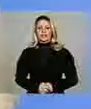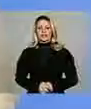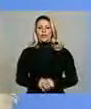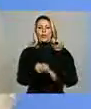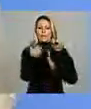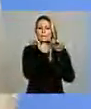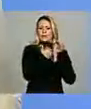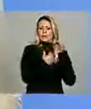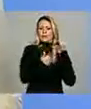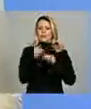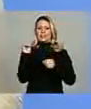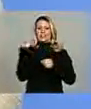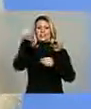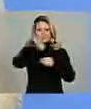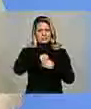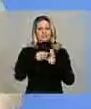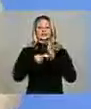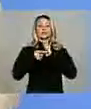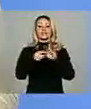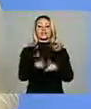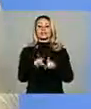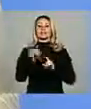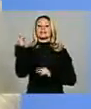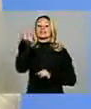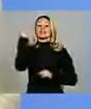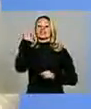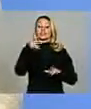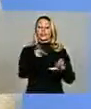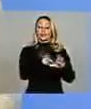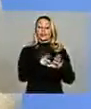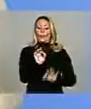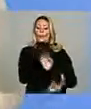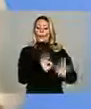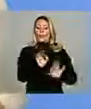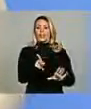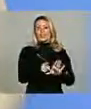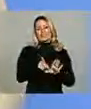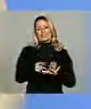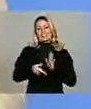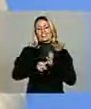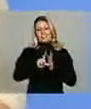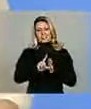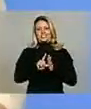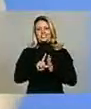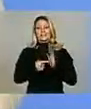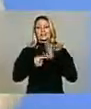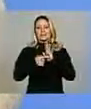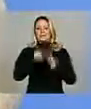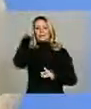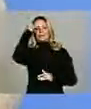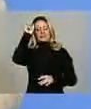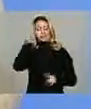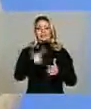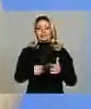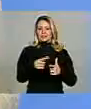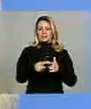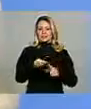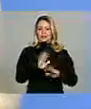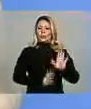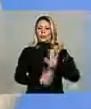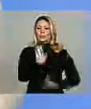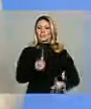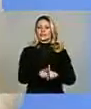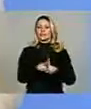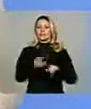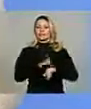O programa Inclusão vai mostrar a importância do teste do pezinho para o diagnóstico, a prevenção e o tratamento de